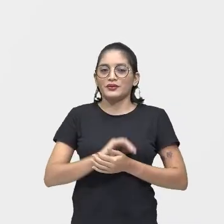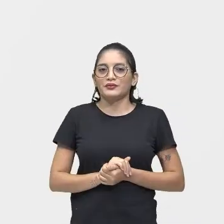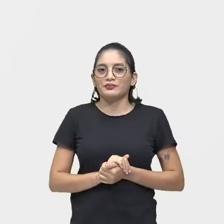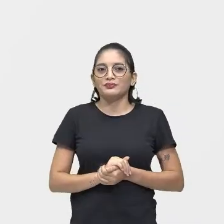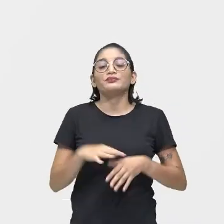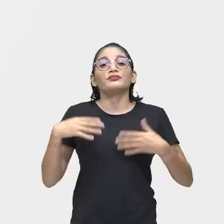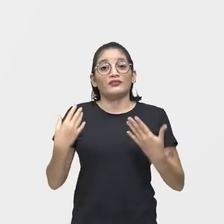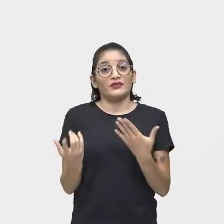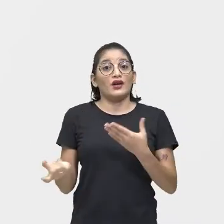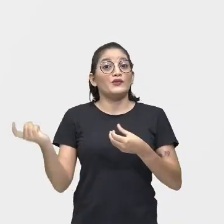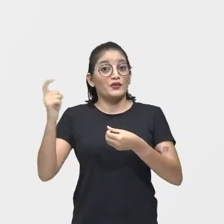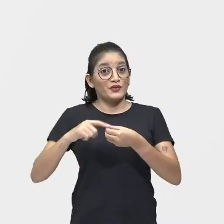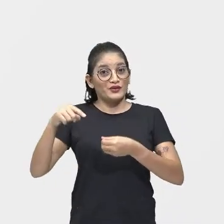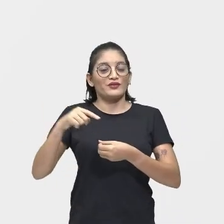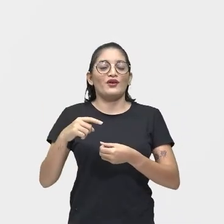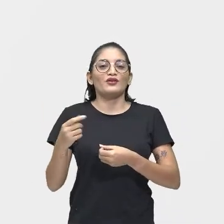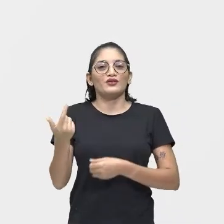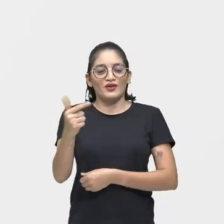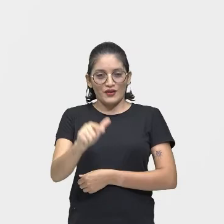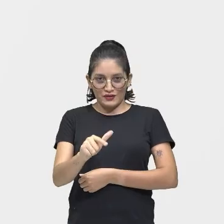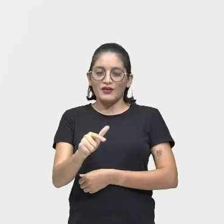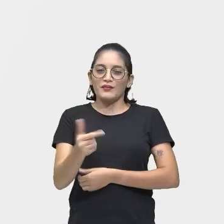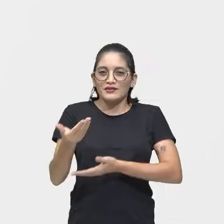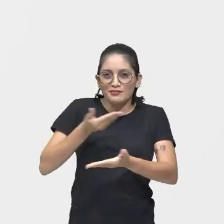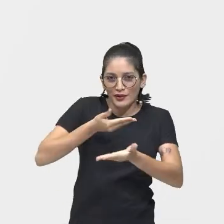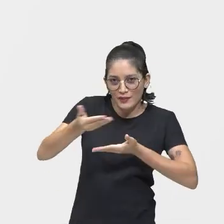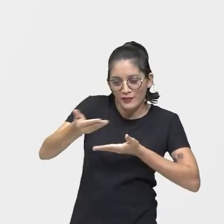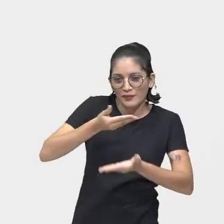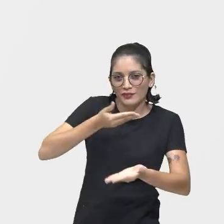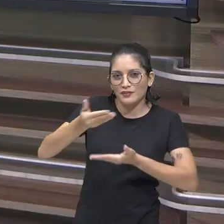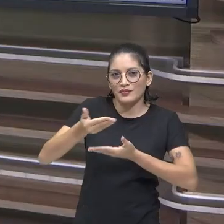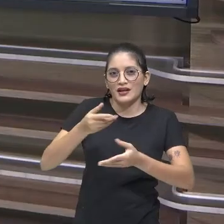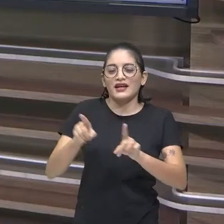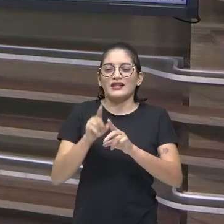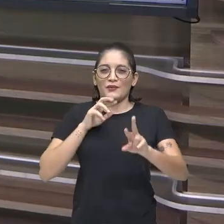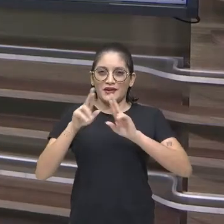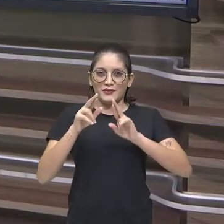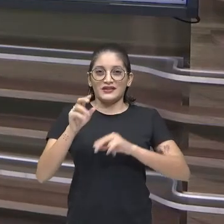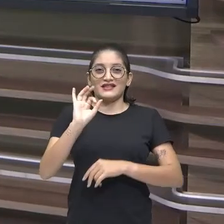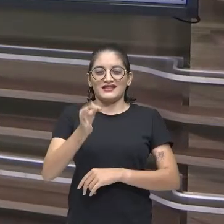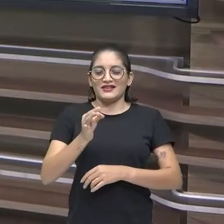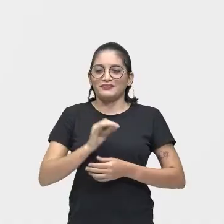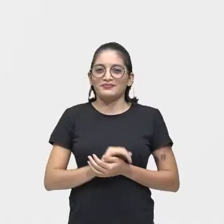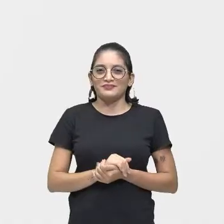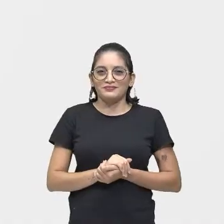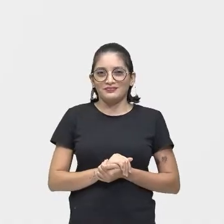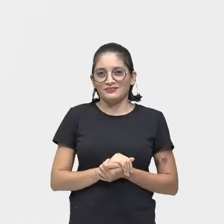Então daqui a pouco a gente volta com a nossa interatividade e com a resposta de vocês.